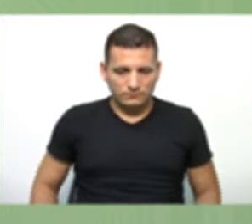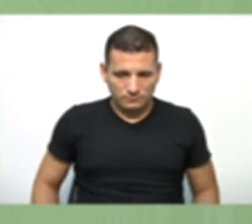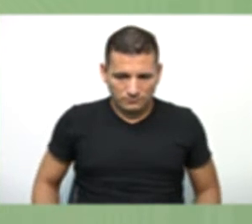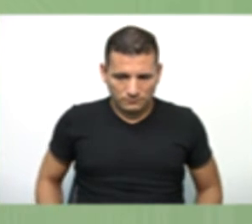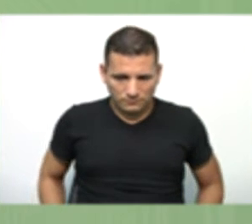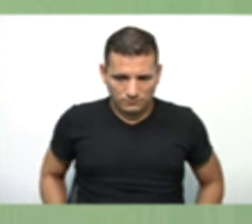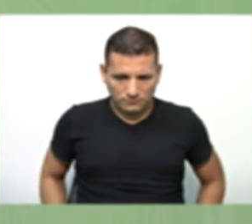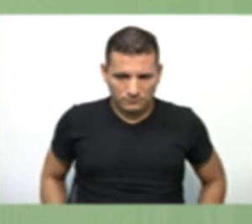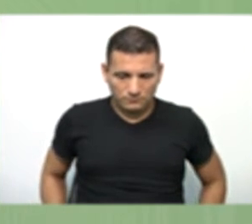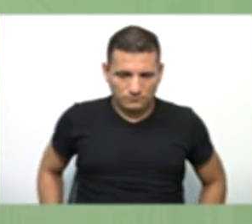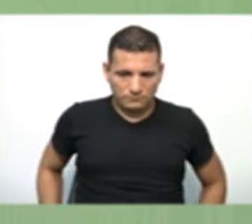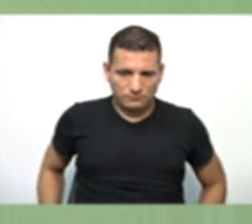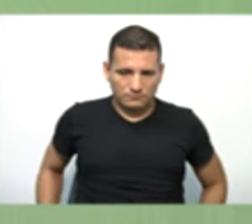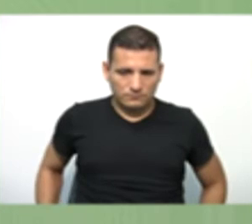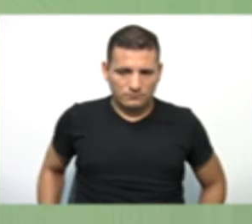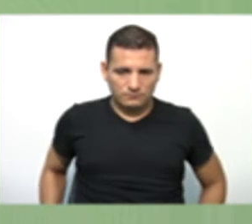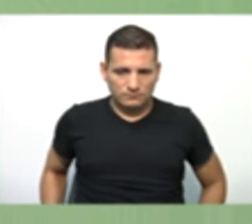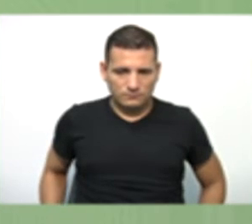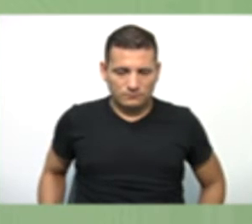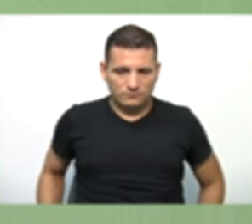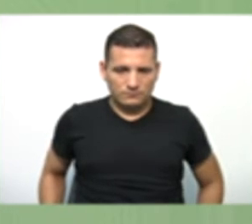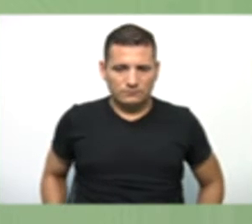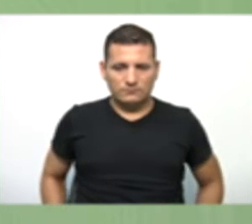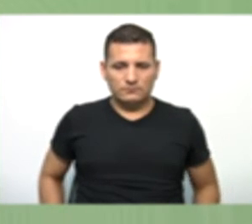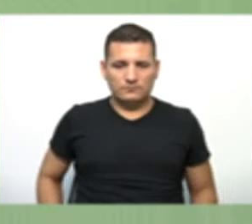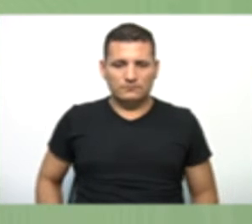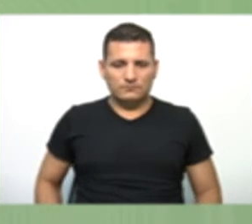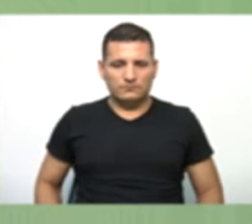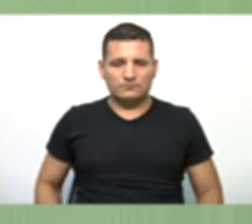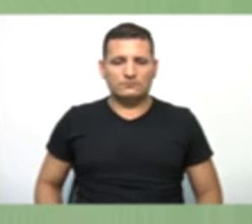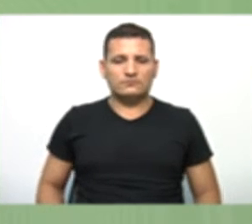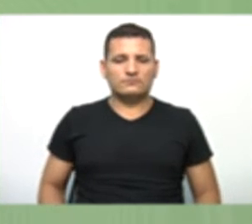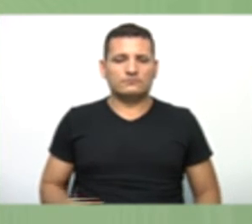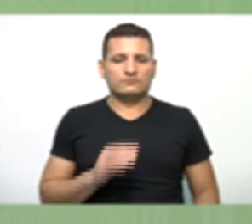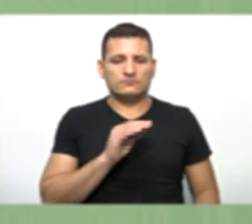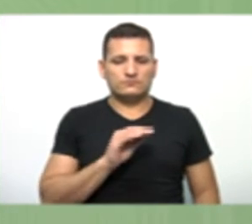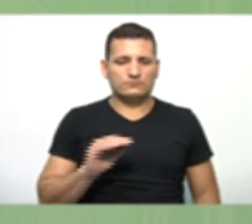Pronto. Trazendo para o lado de cá, nós vamos ter R$1.000,